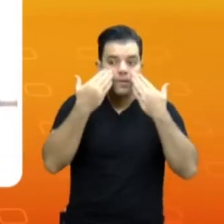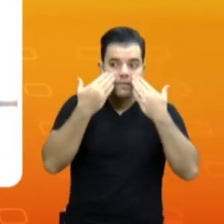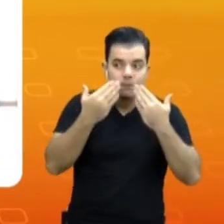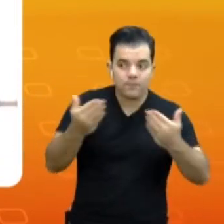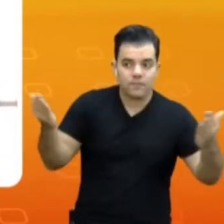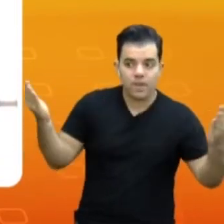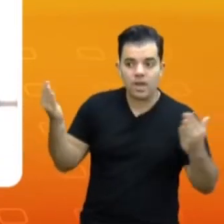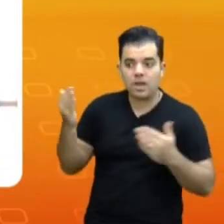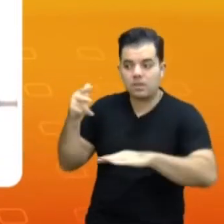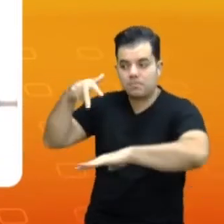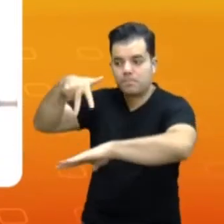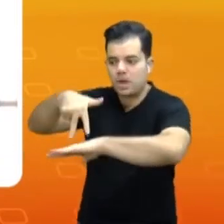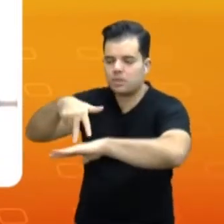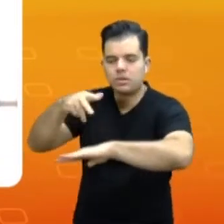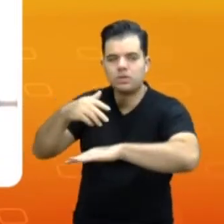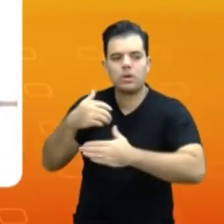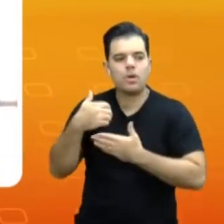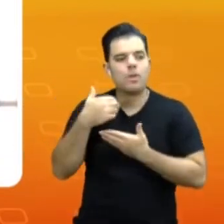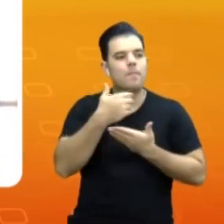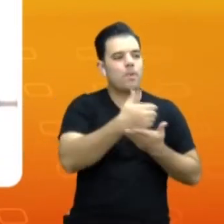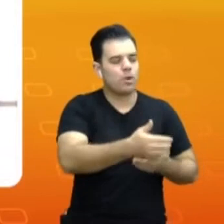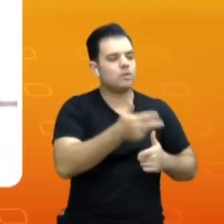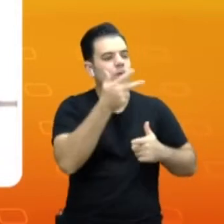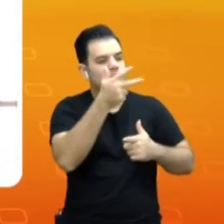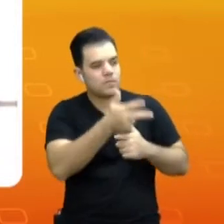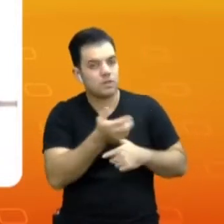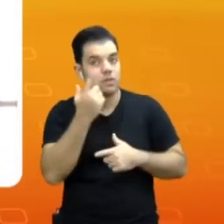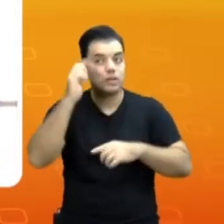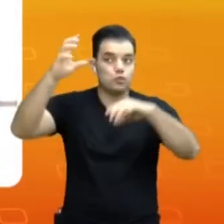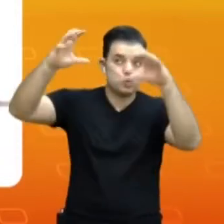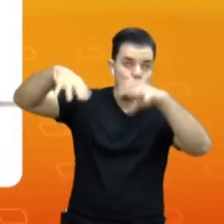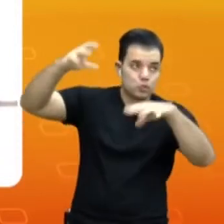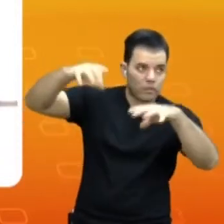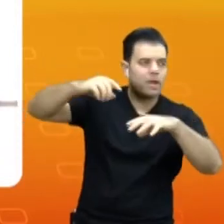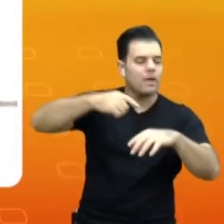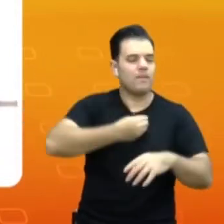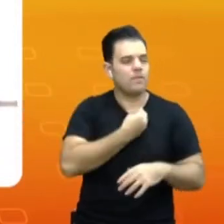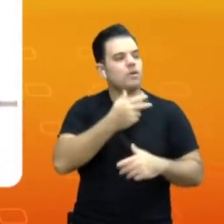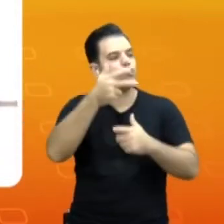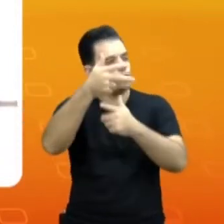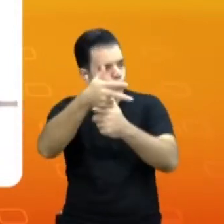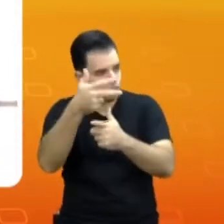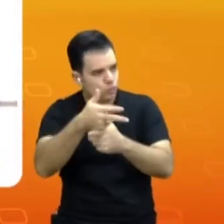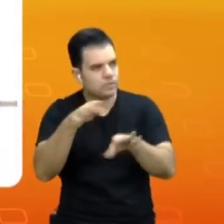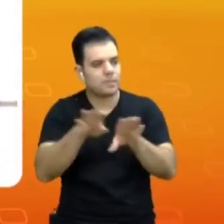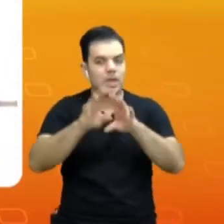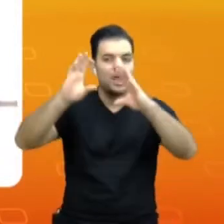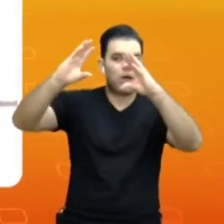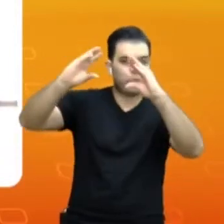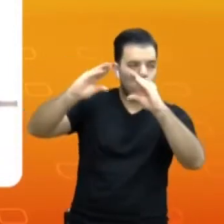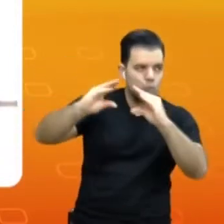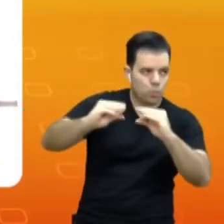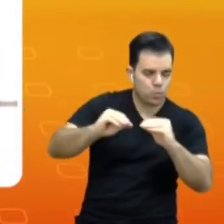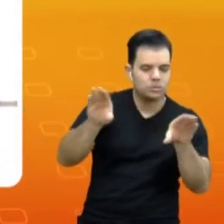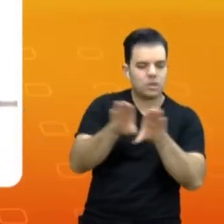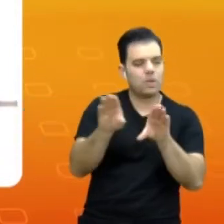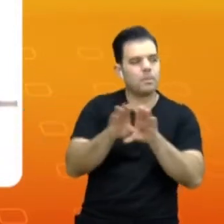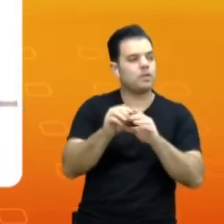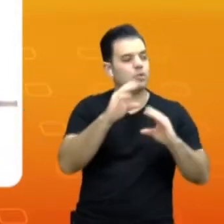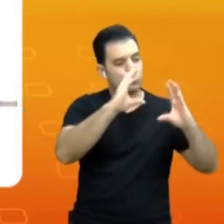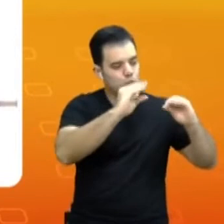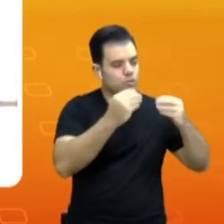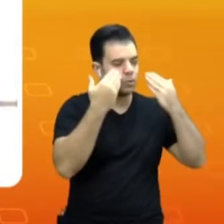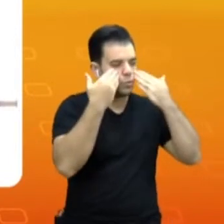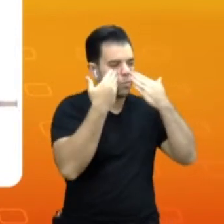para vocês. Né? Trazendo ao vivo, se estiver chovendo, você vai ver que está chovendo, se estiver à noite, você vai ver que está à noite, até por conta do fuso, né? Interessante